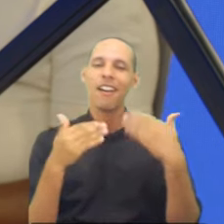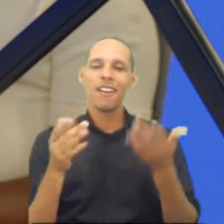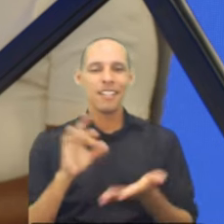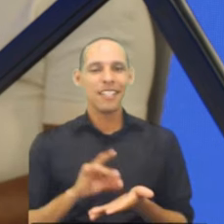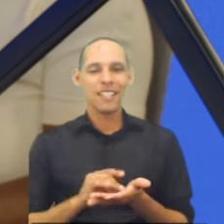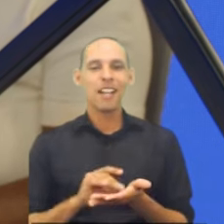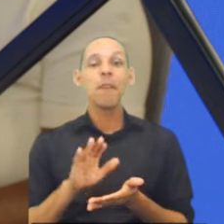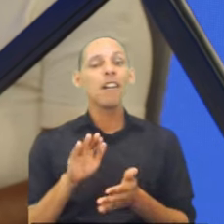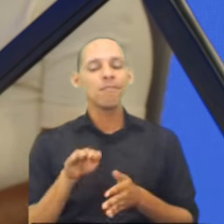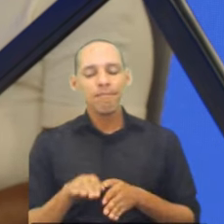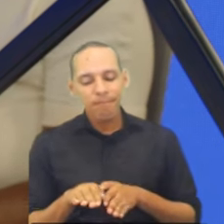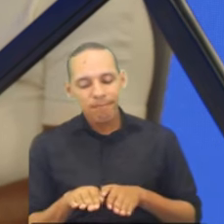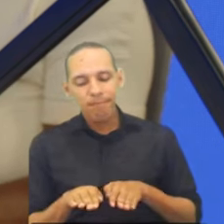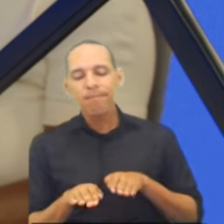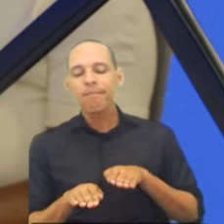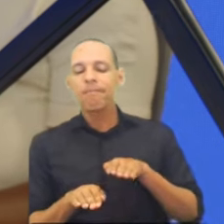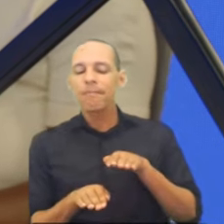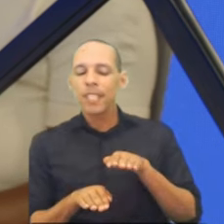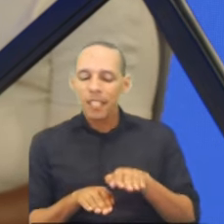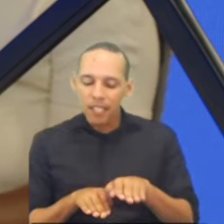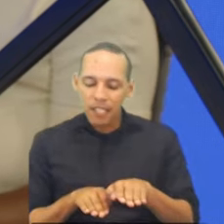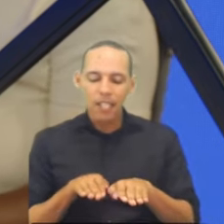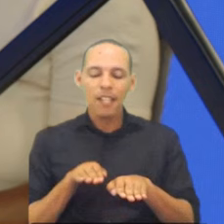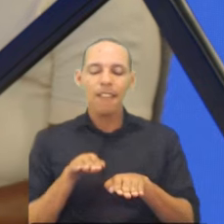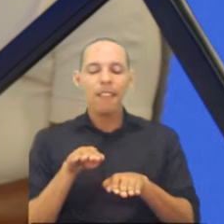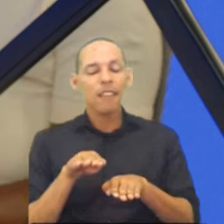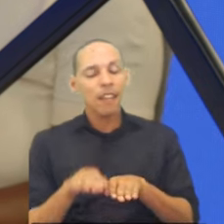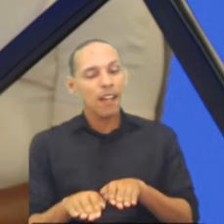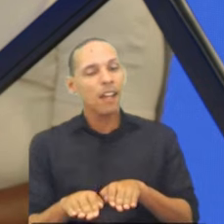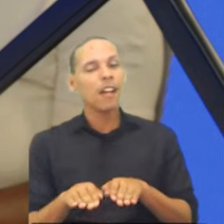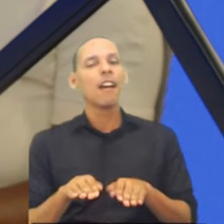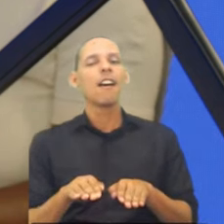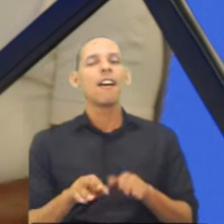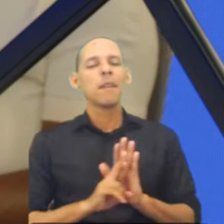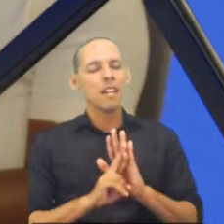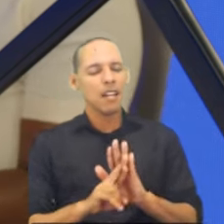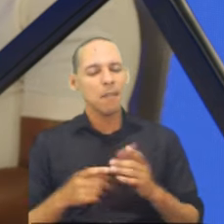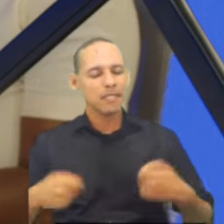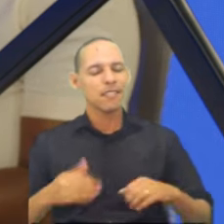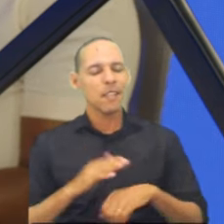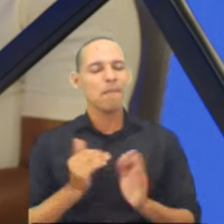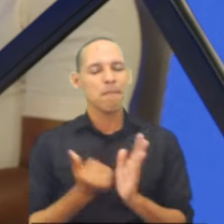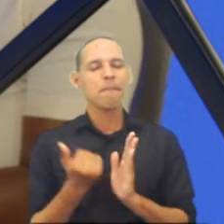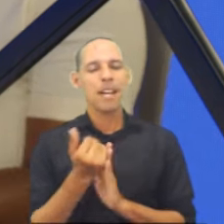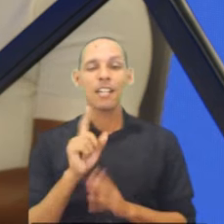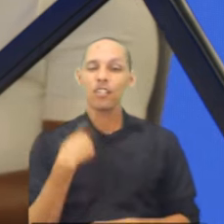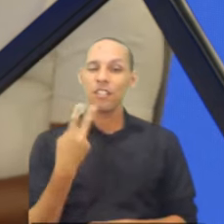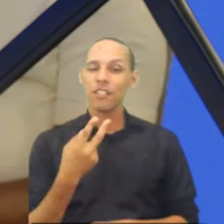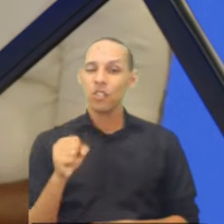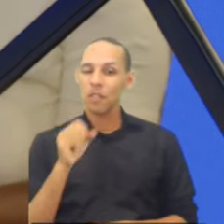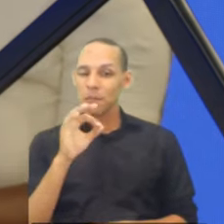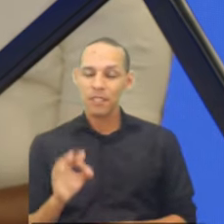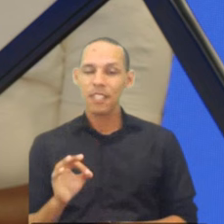avançado a passos lentos ainda falta muito de representatividade eu falo que apesar de ser 28% da população a